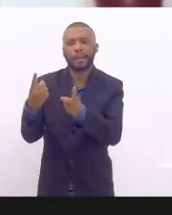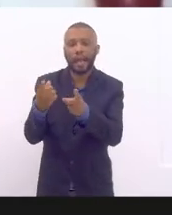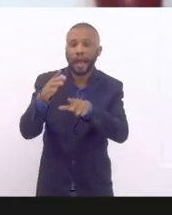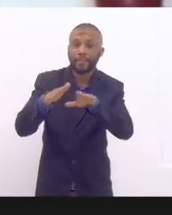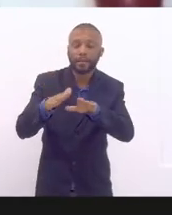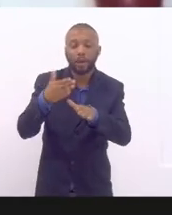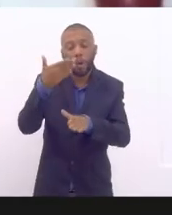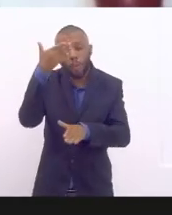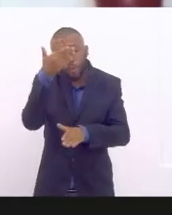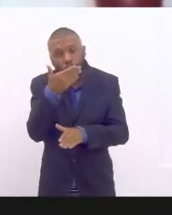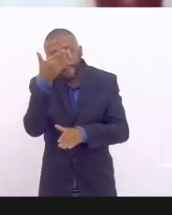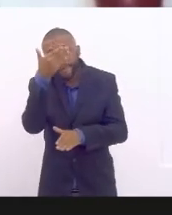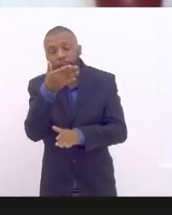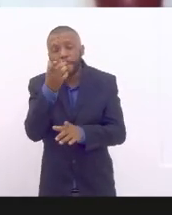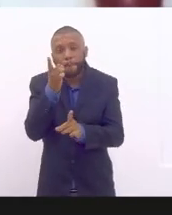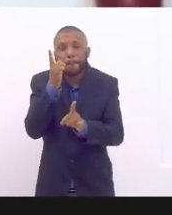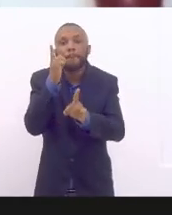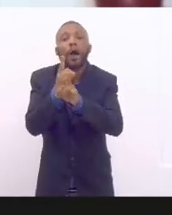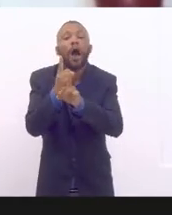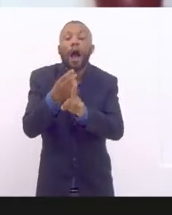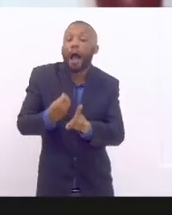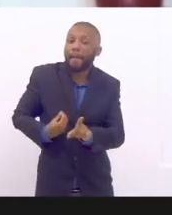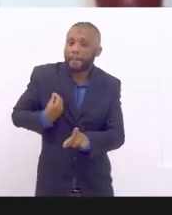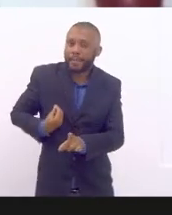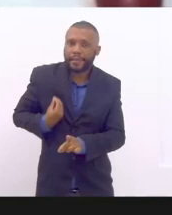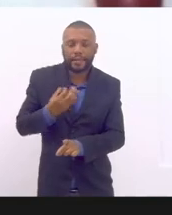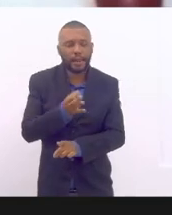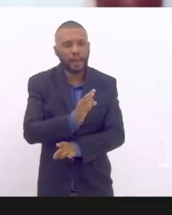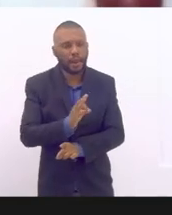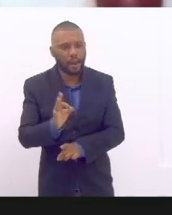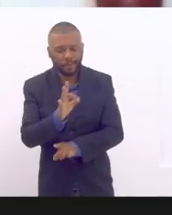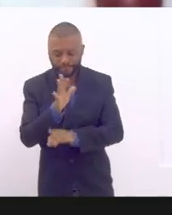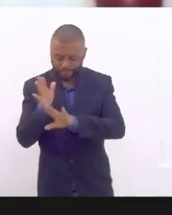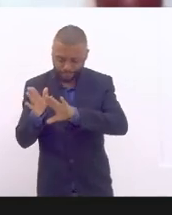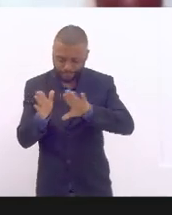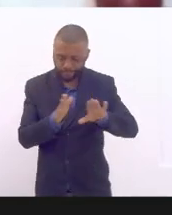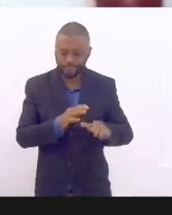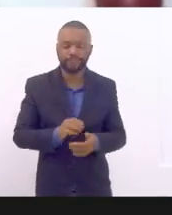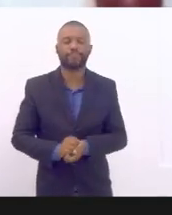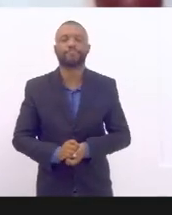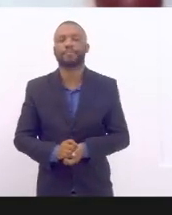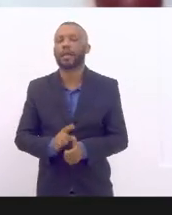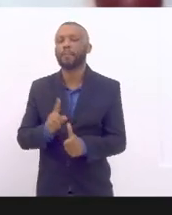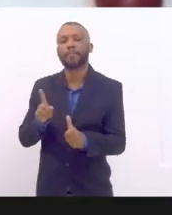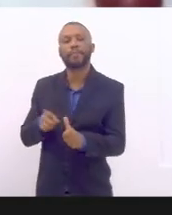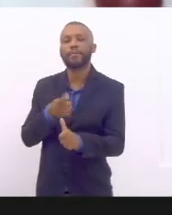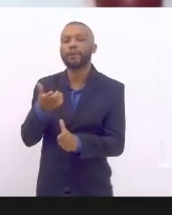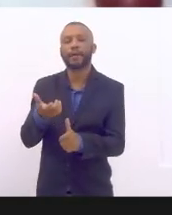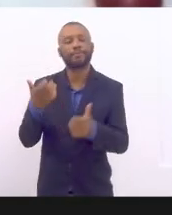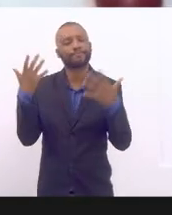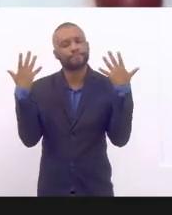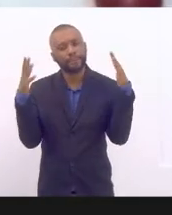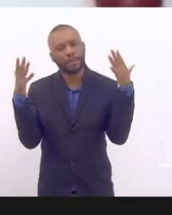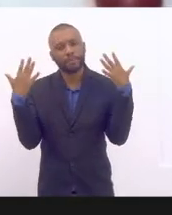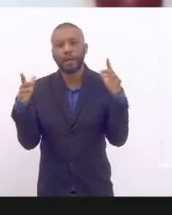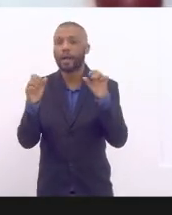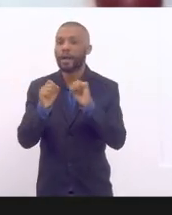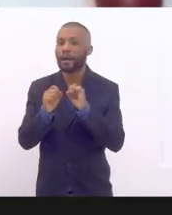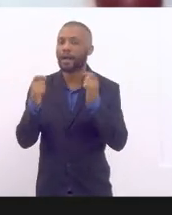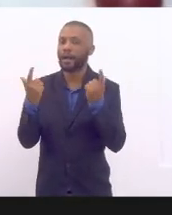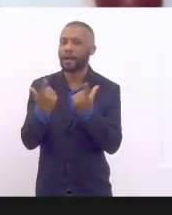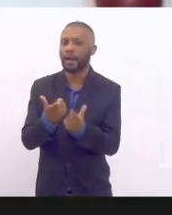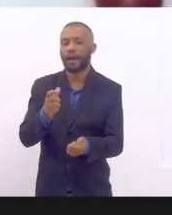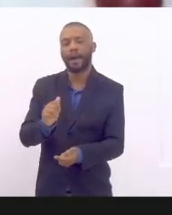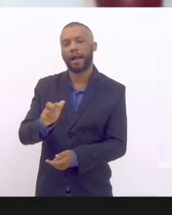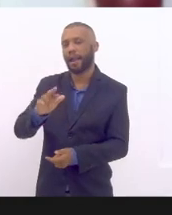identificando ainda as presenças em primeiro lugar Gostaria de parabenizar a Assembleia Legislativa do Rio por essa importante